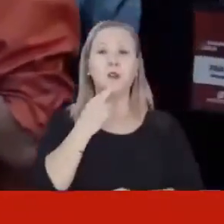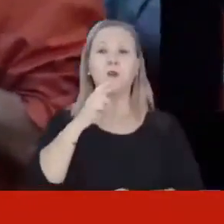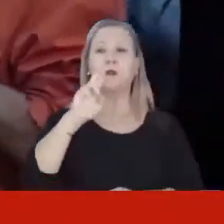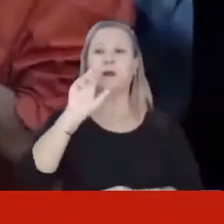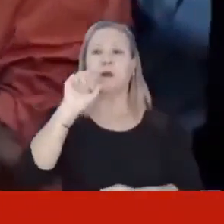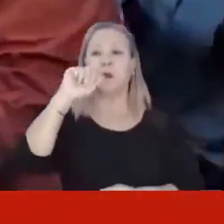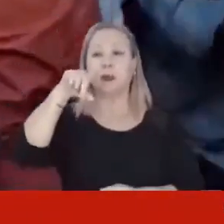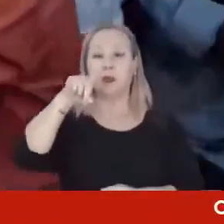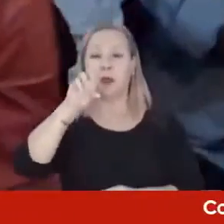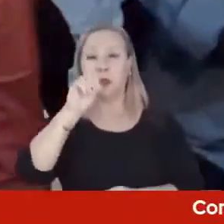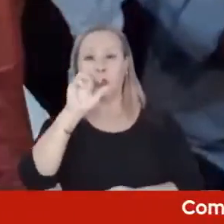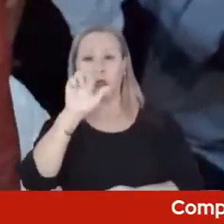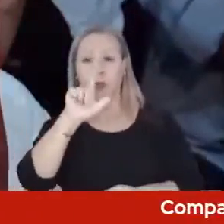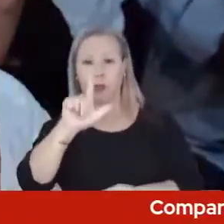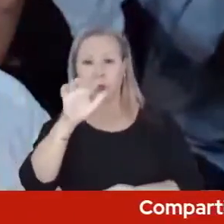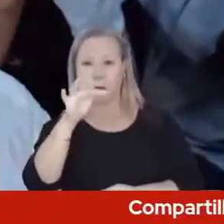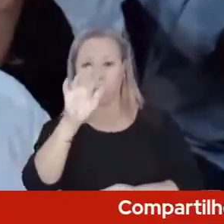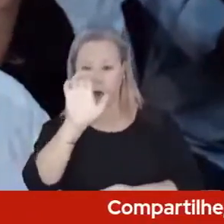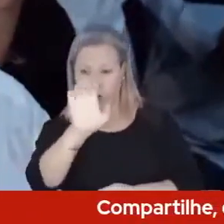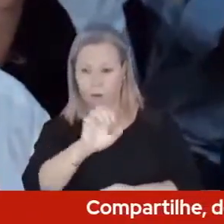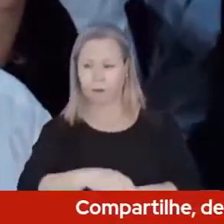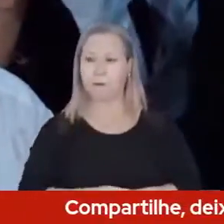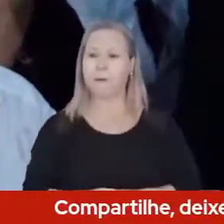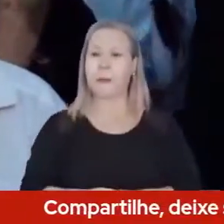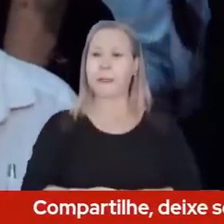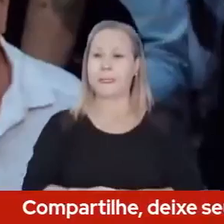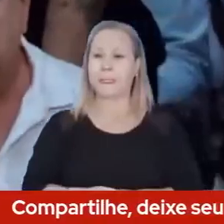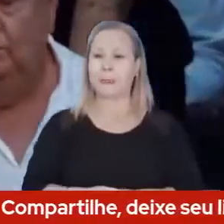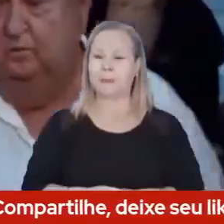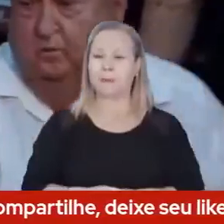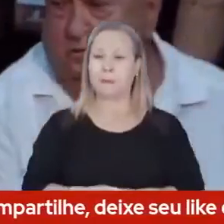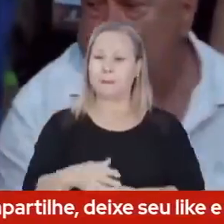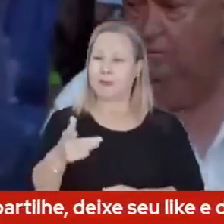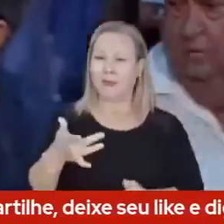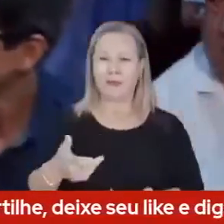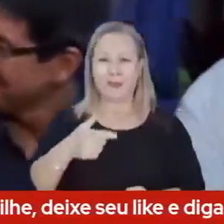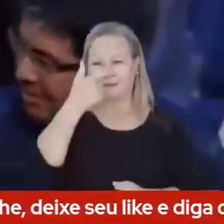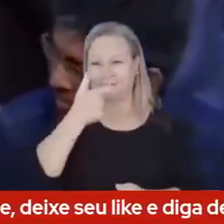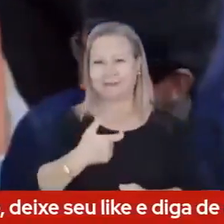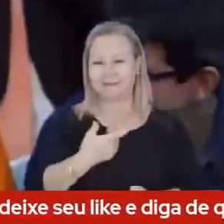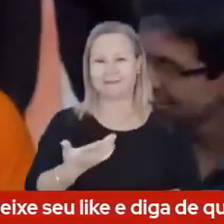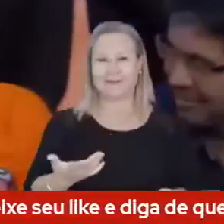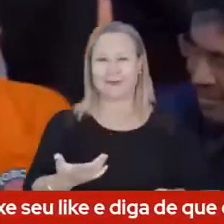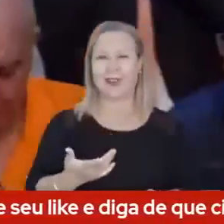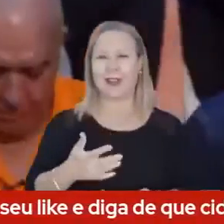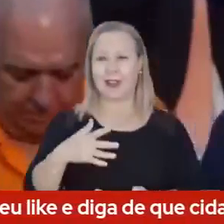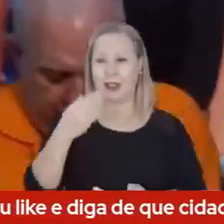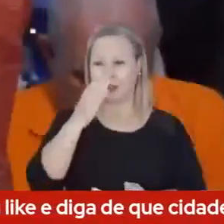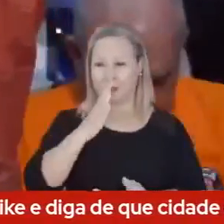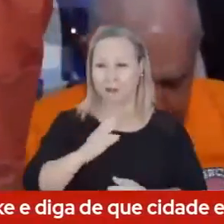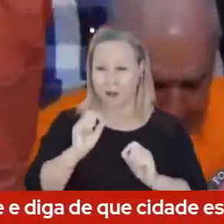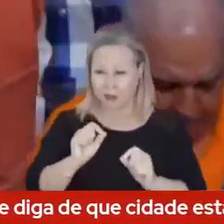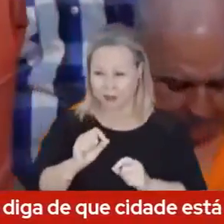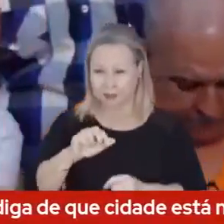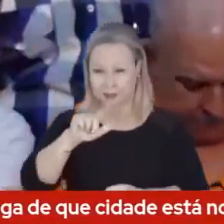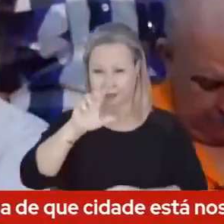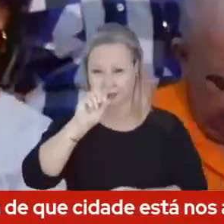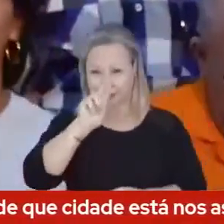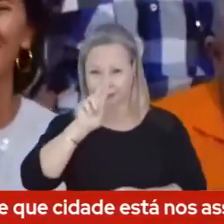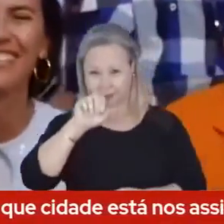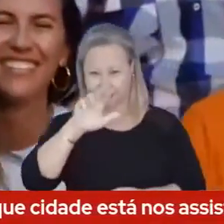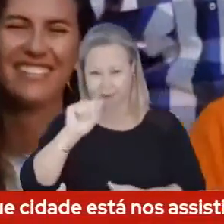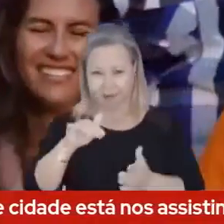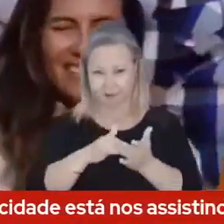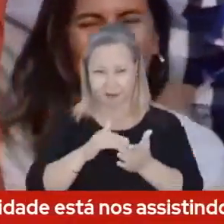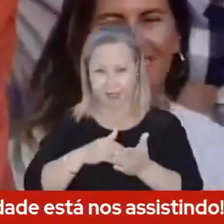conosco. Você é uma personalidade do Brasil. A Lorene, que é nossa secretária da Mulher, o